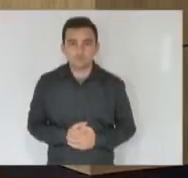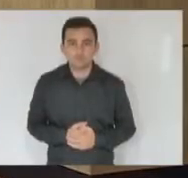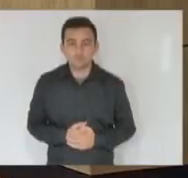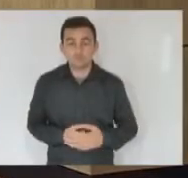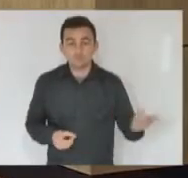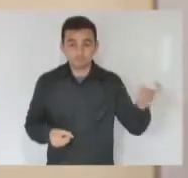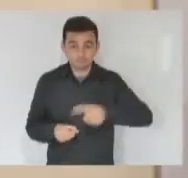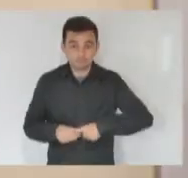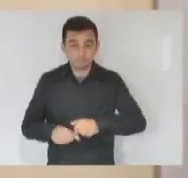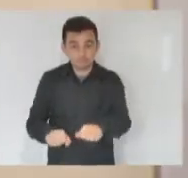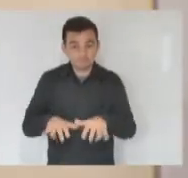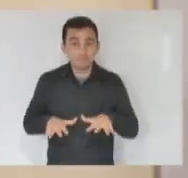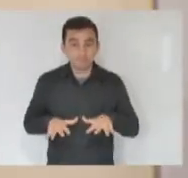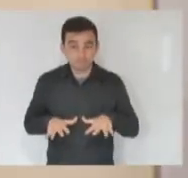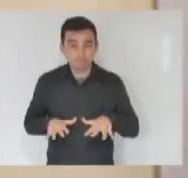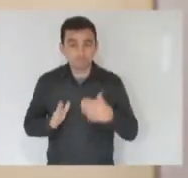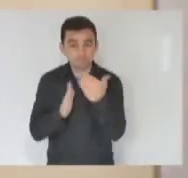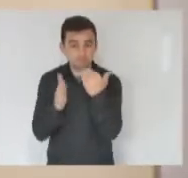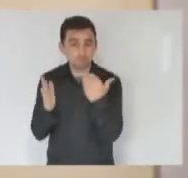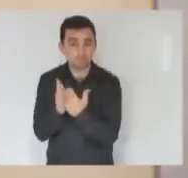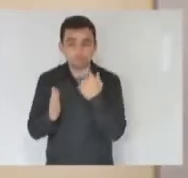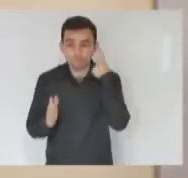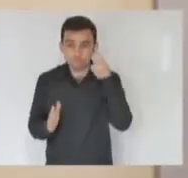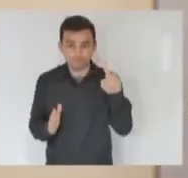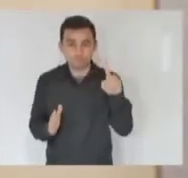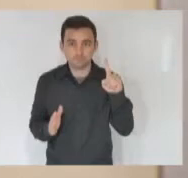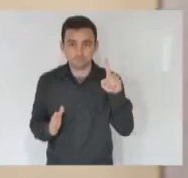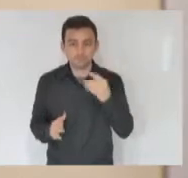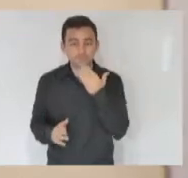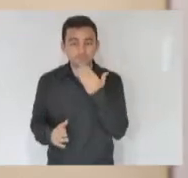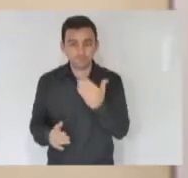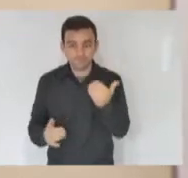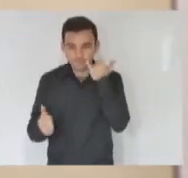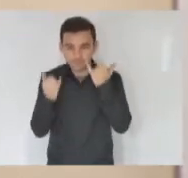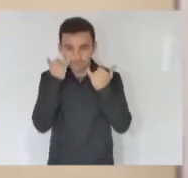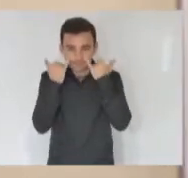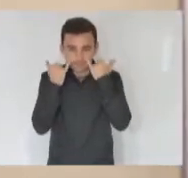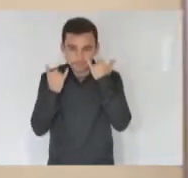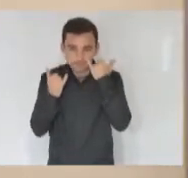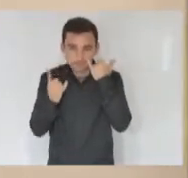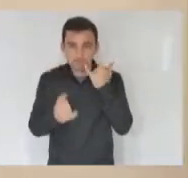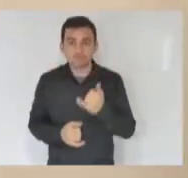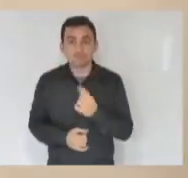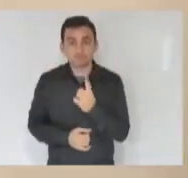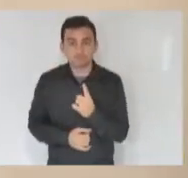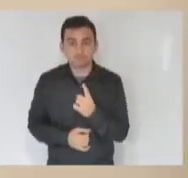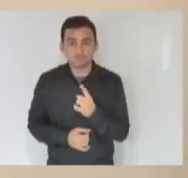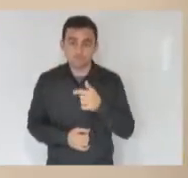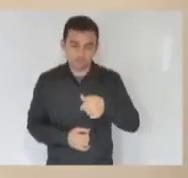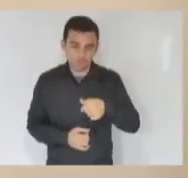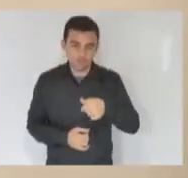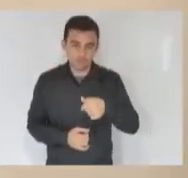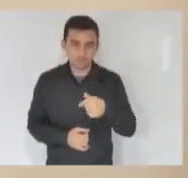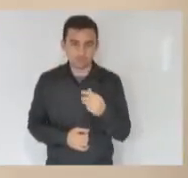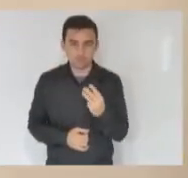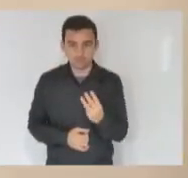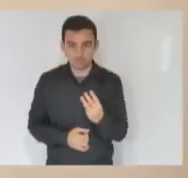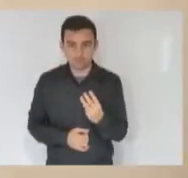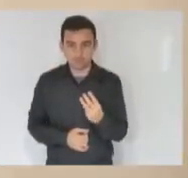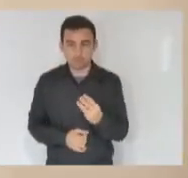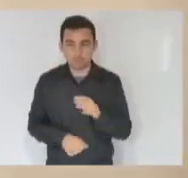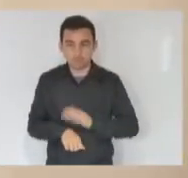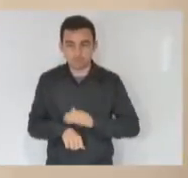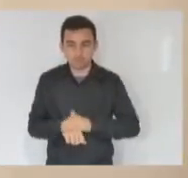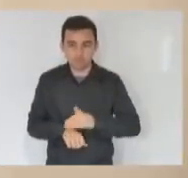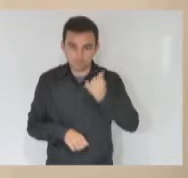Reaberta a sessão, passamos à ordem do dia. Pedidos de informação. Pedido de informação 173, autor deputado Jair Mioto,